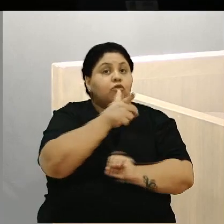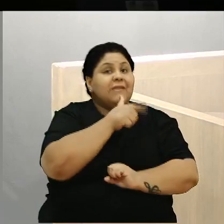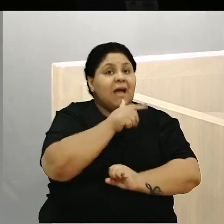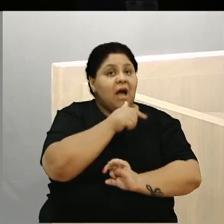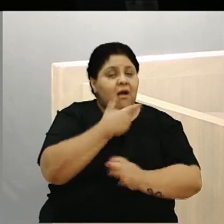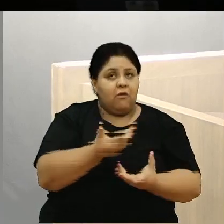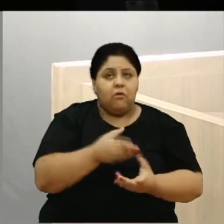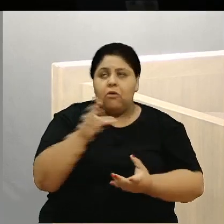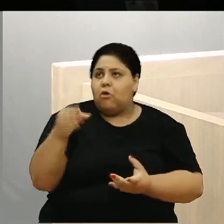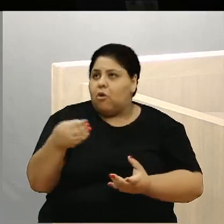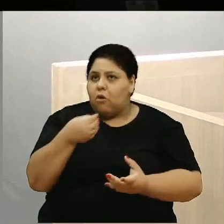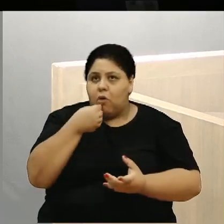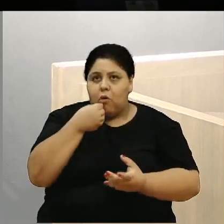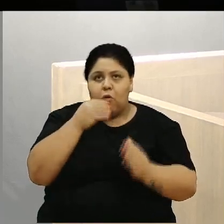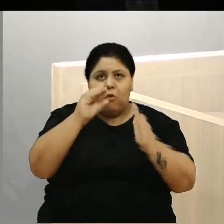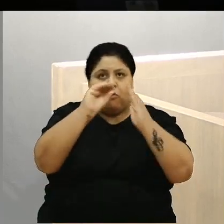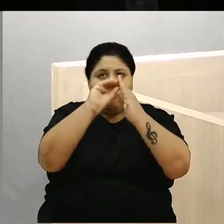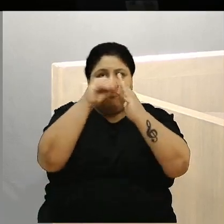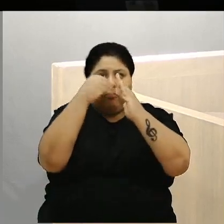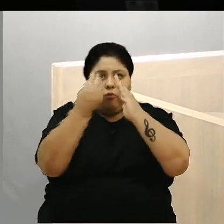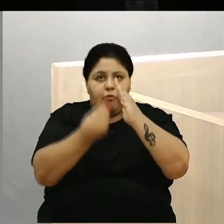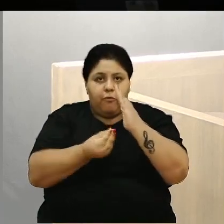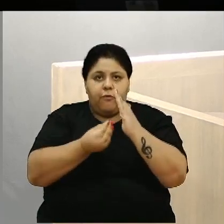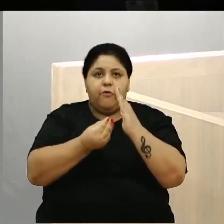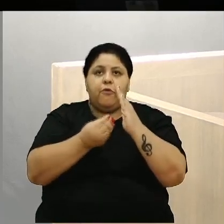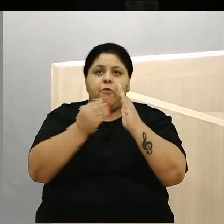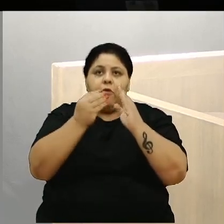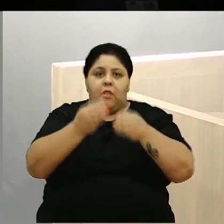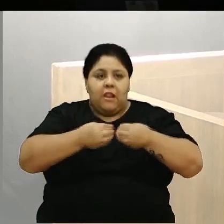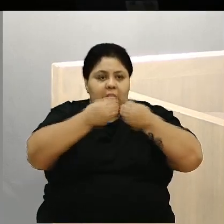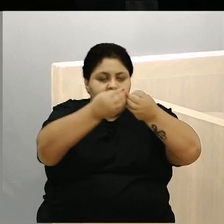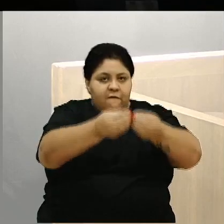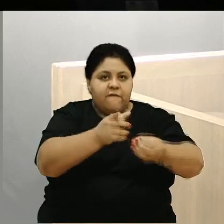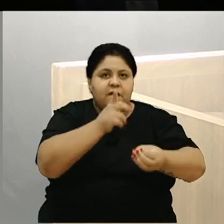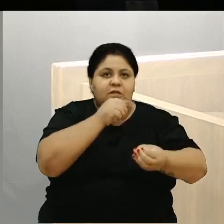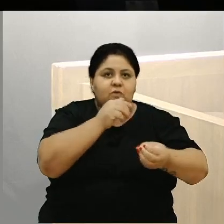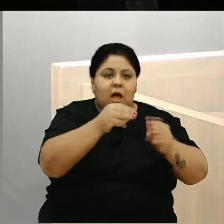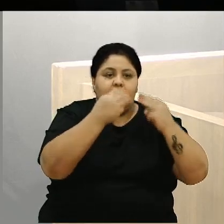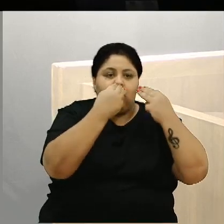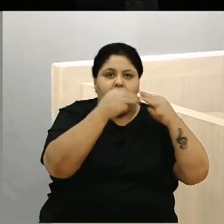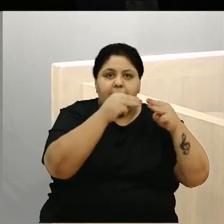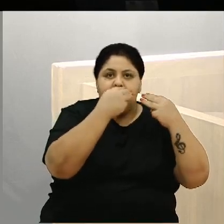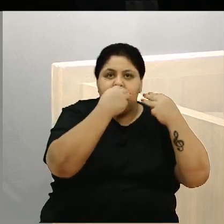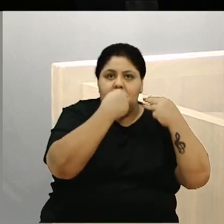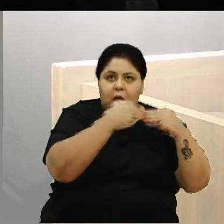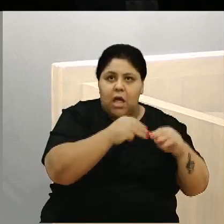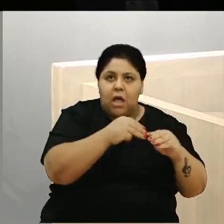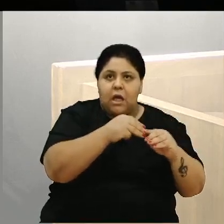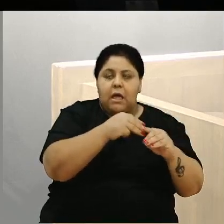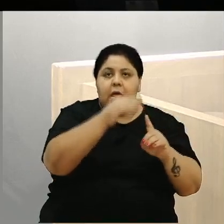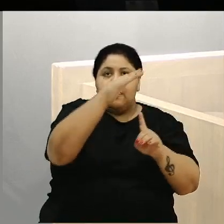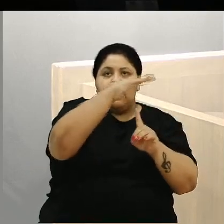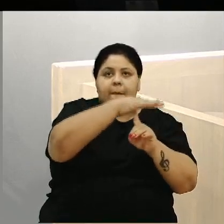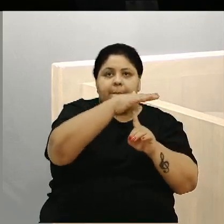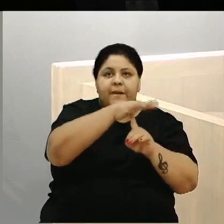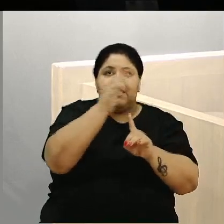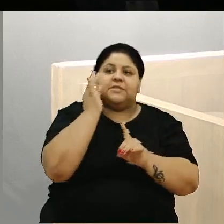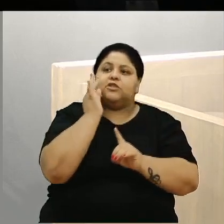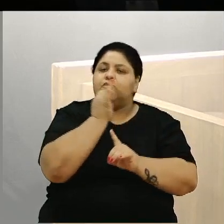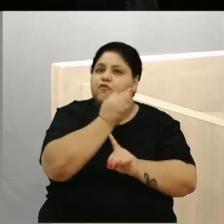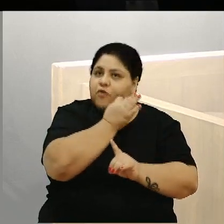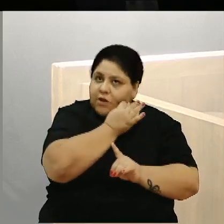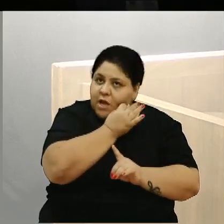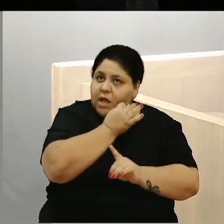É claro que o SAMAI estava fazendo, né, levando água com o caminhão-pipa, né, na Praça de Forqueta, passando nas ruas para